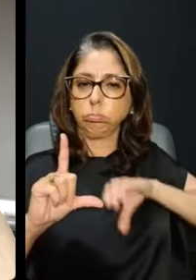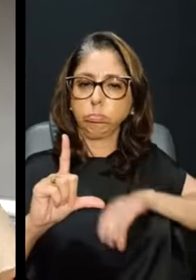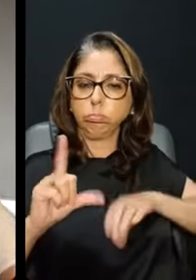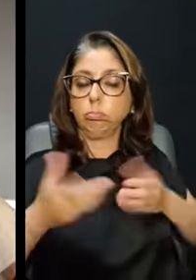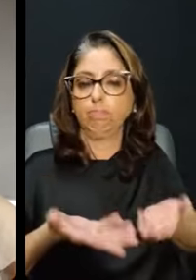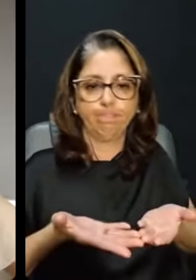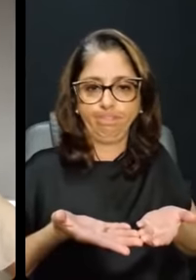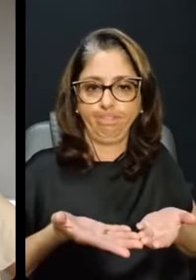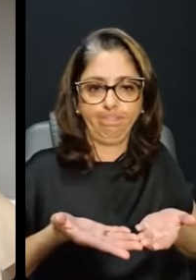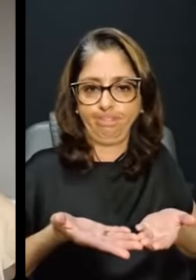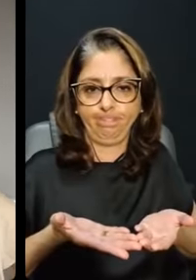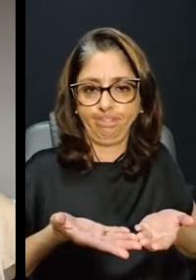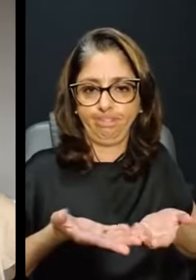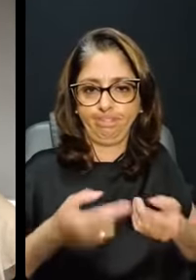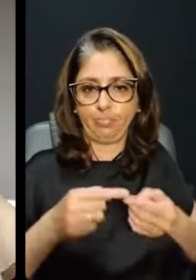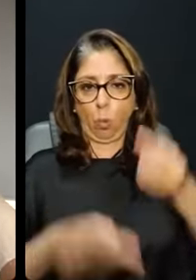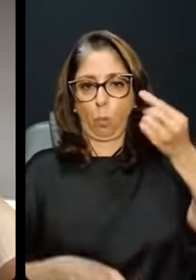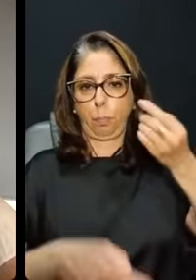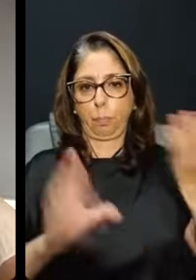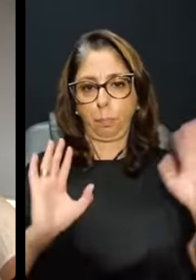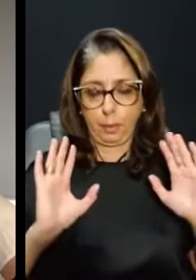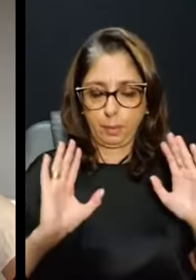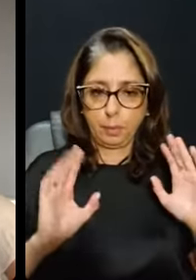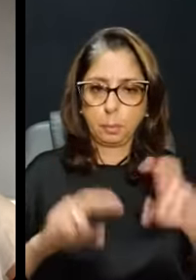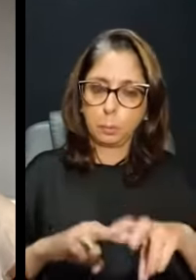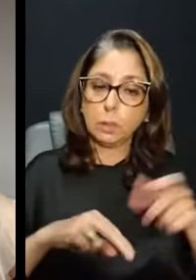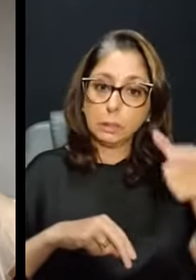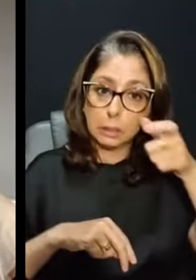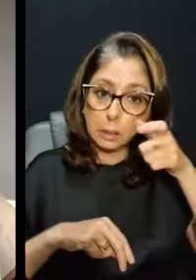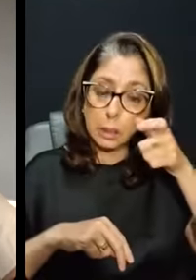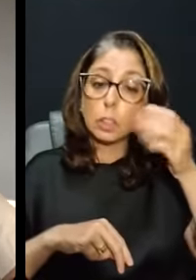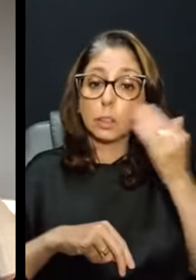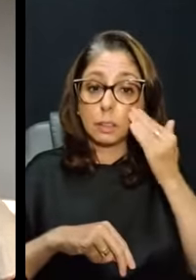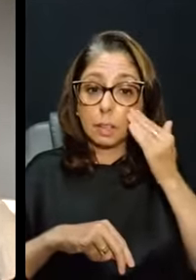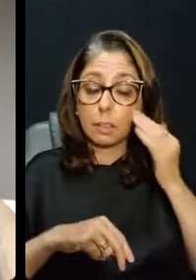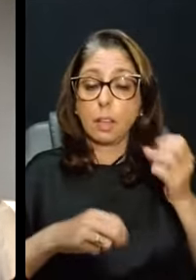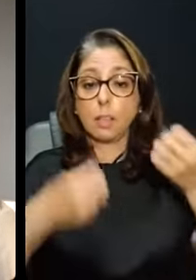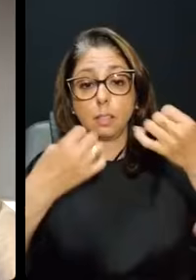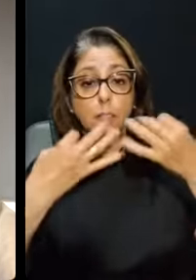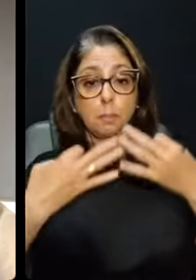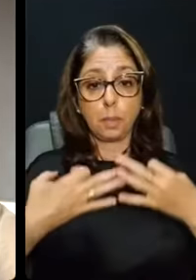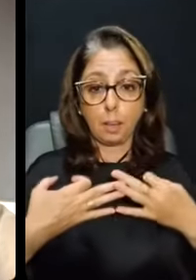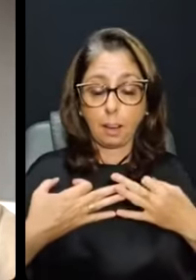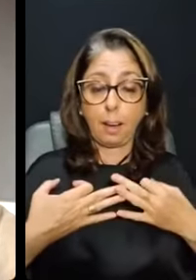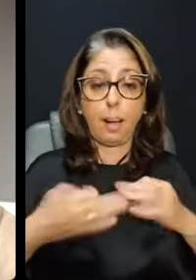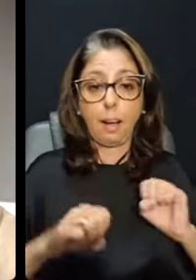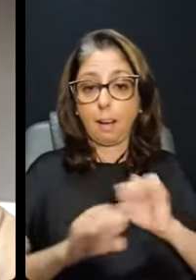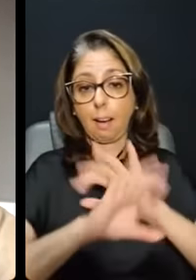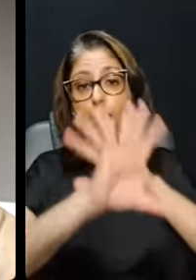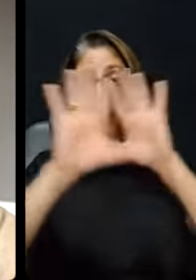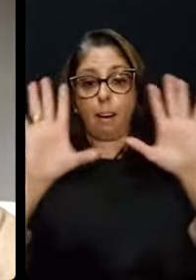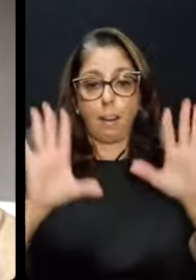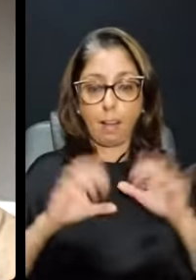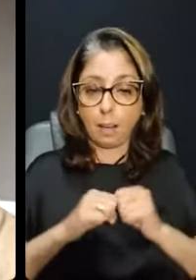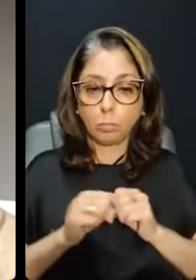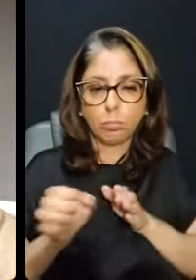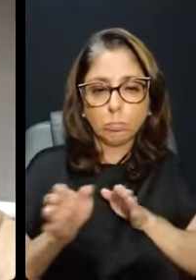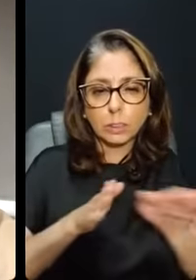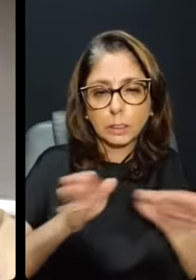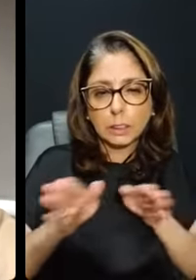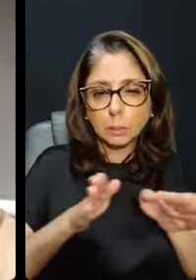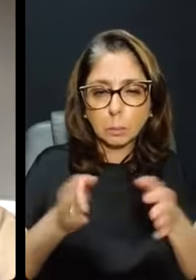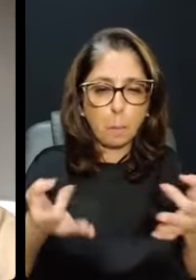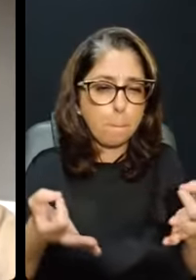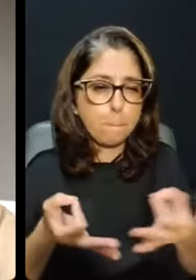Então, isso eu acho muito interessante também. Se você puder explicar aqui para a nossa audiência o que, que é esse conceito de acessibilidade plena, eu acho que